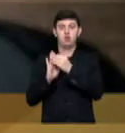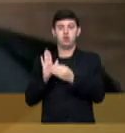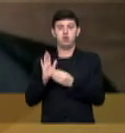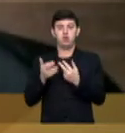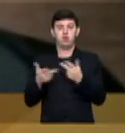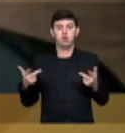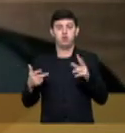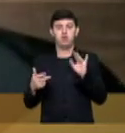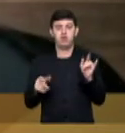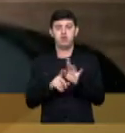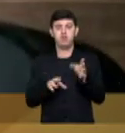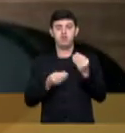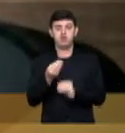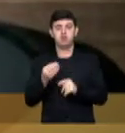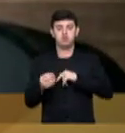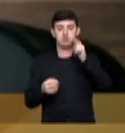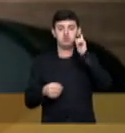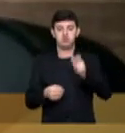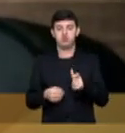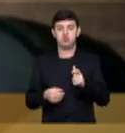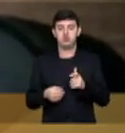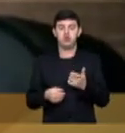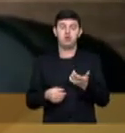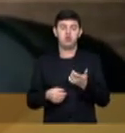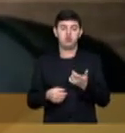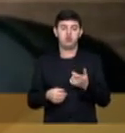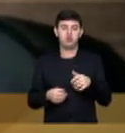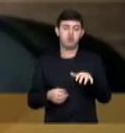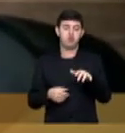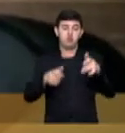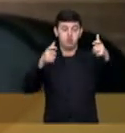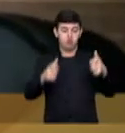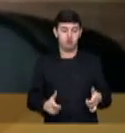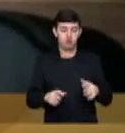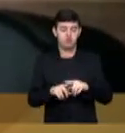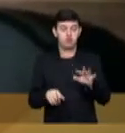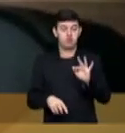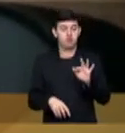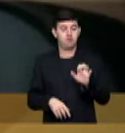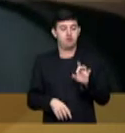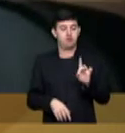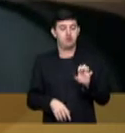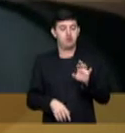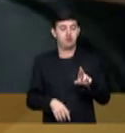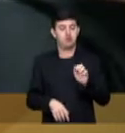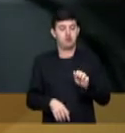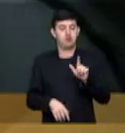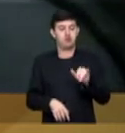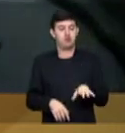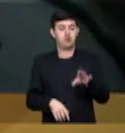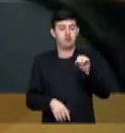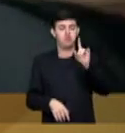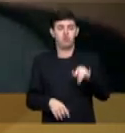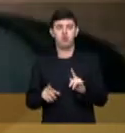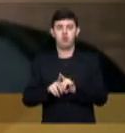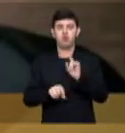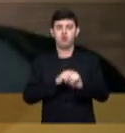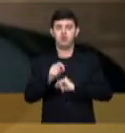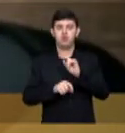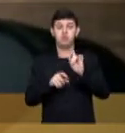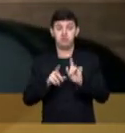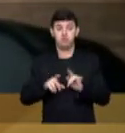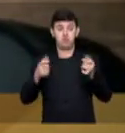afetam o interesse local. O federalismo torna-se, por conseguinte, um instrumento de